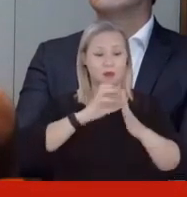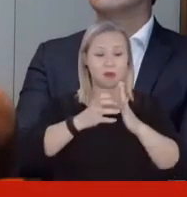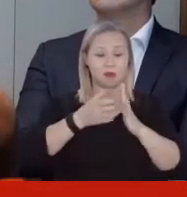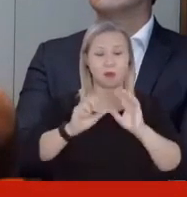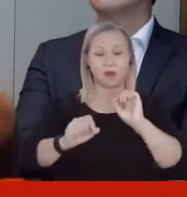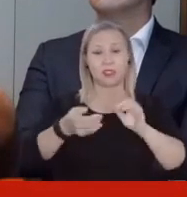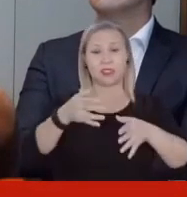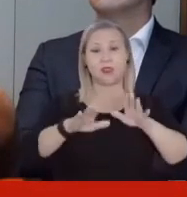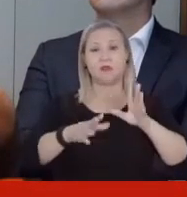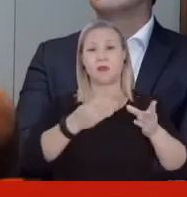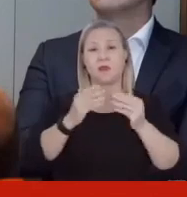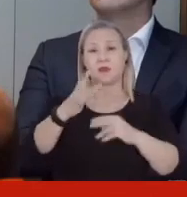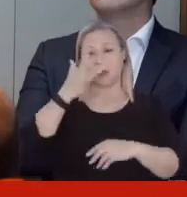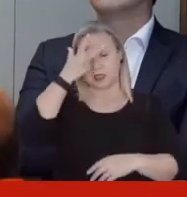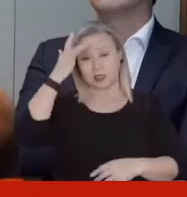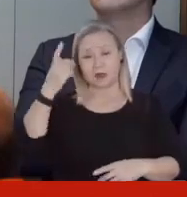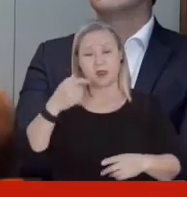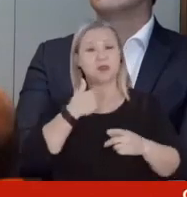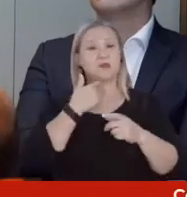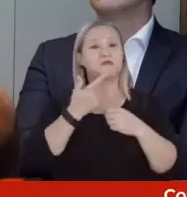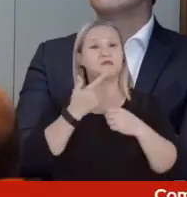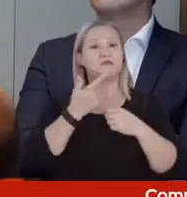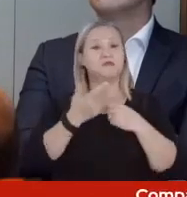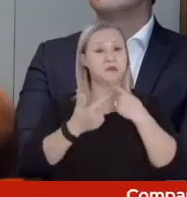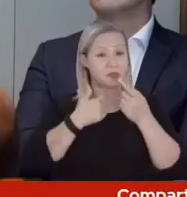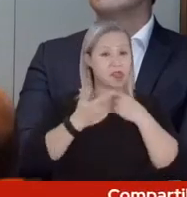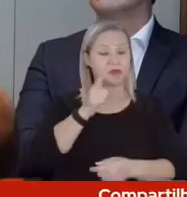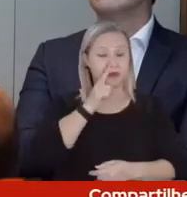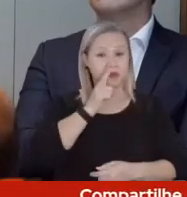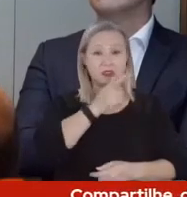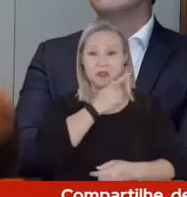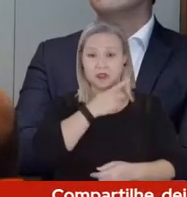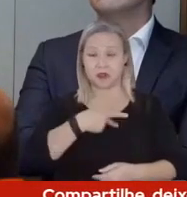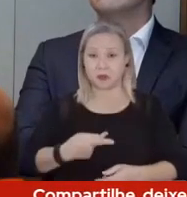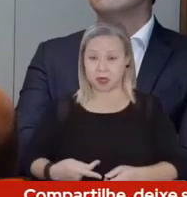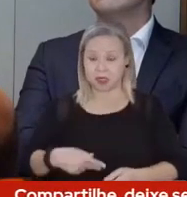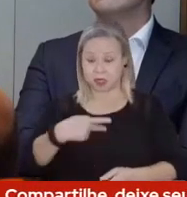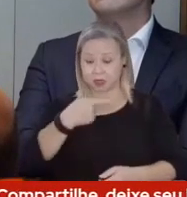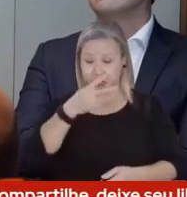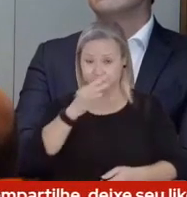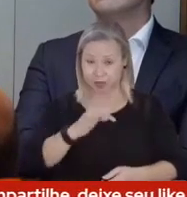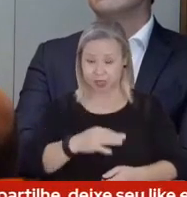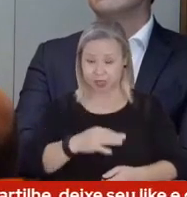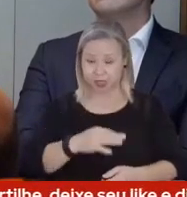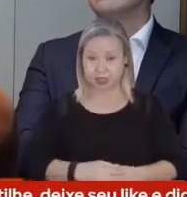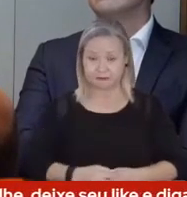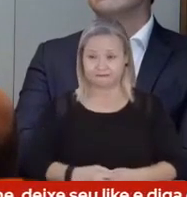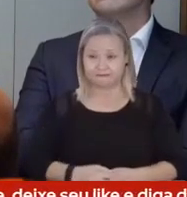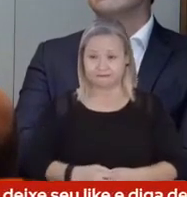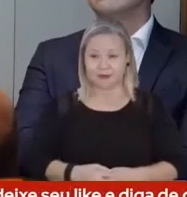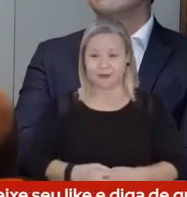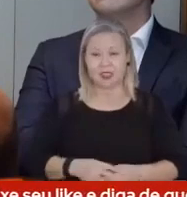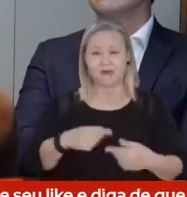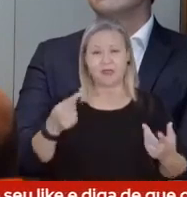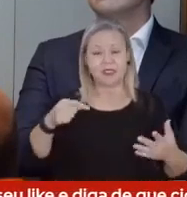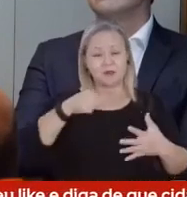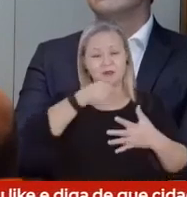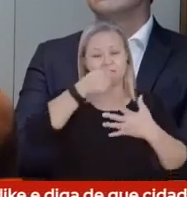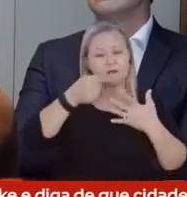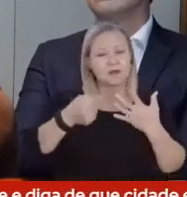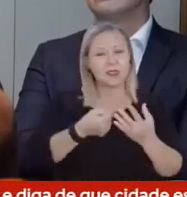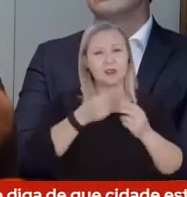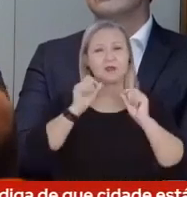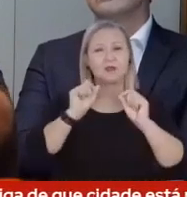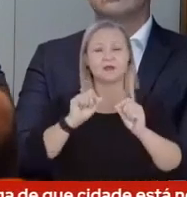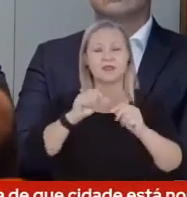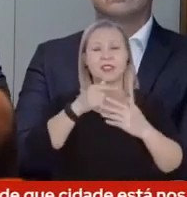Gleisi? Mas você tem, eu diria, que sido uma das peças fundamentais